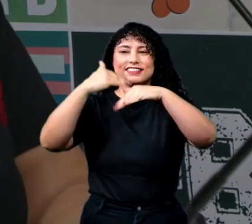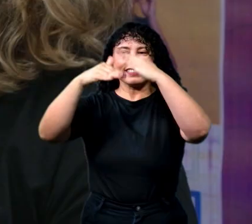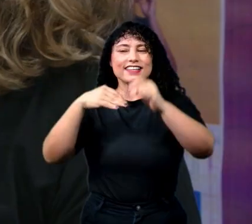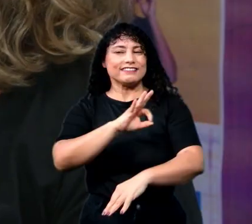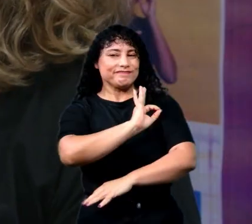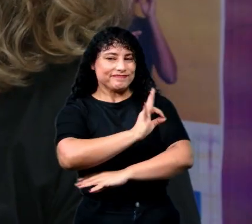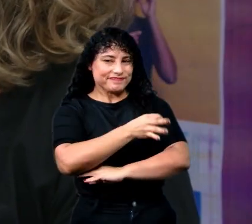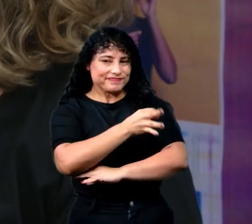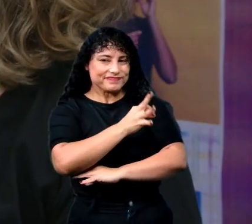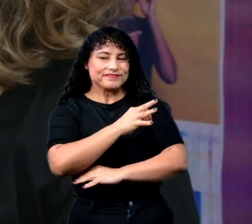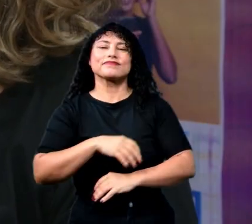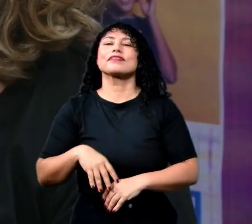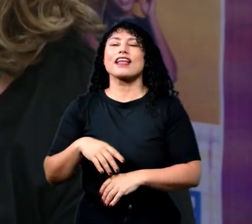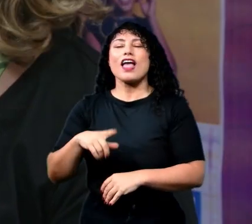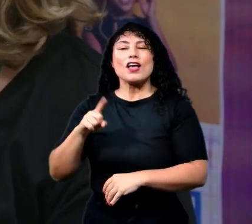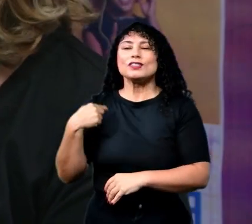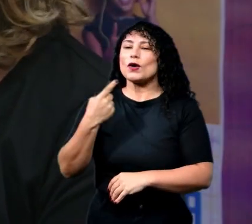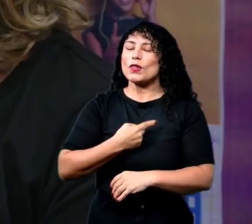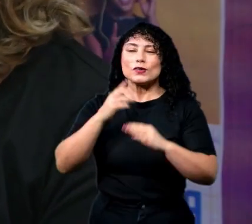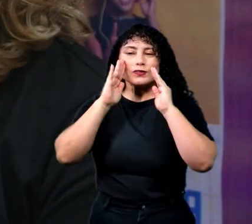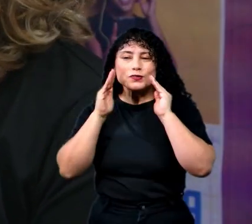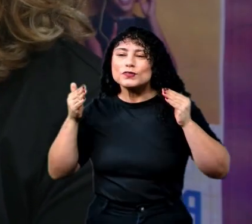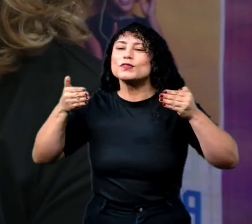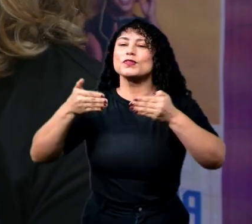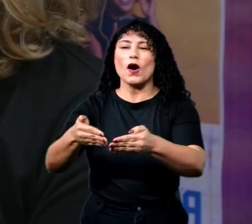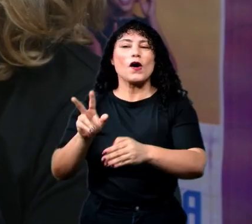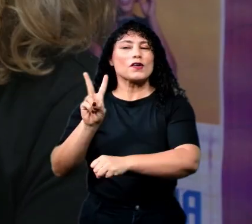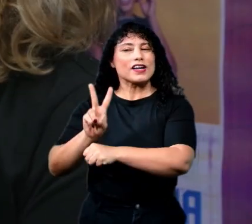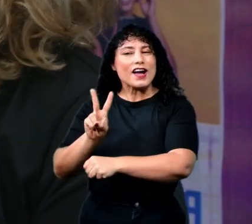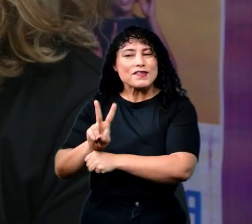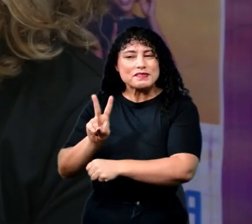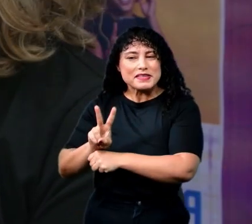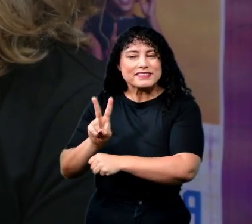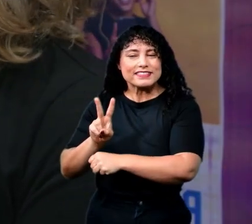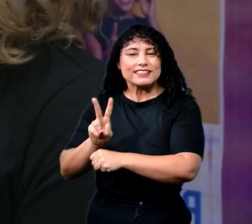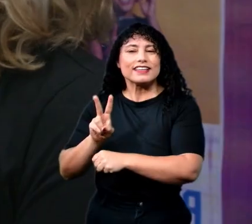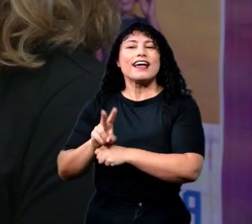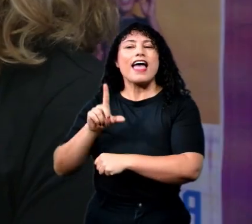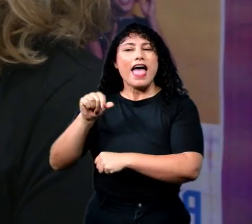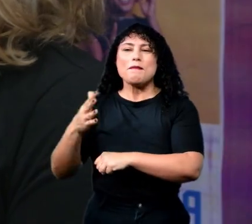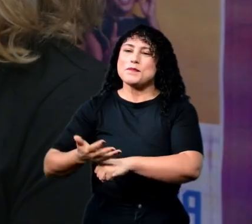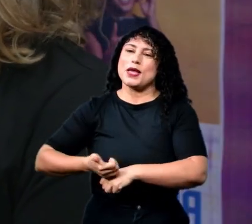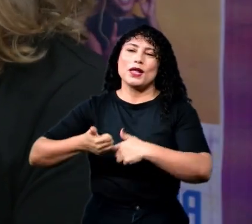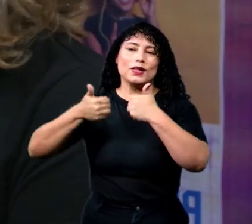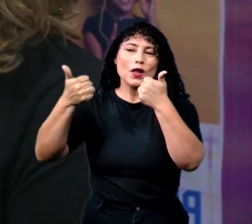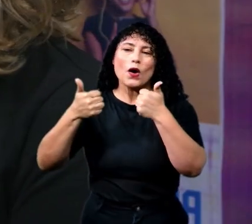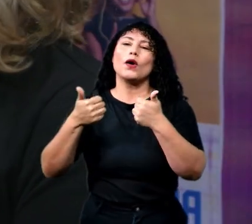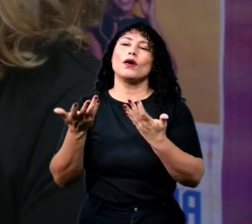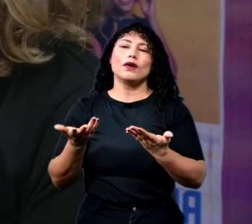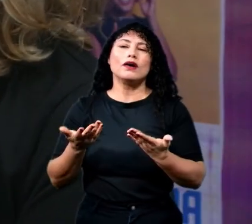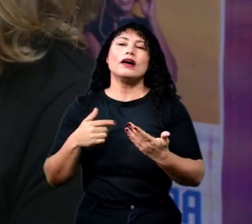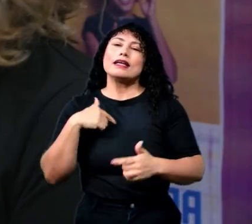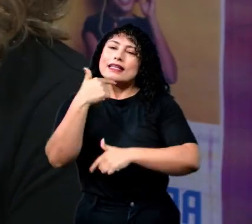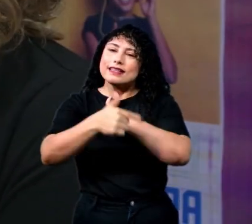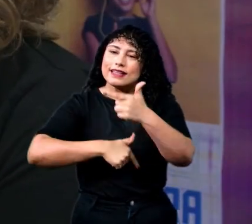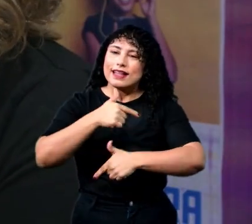Na verdade, esse é o nosso maior foco, né? Porque a prevenção é muito melhor do que depois a gente ter que